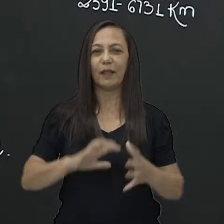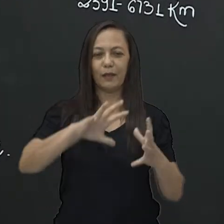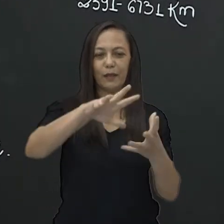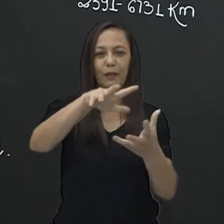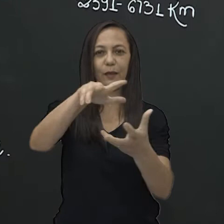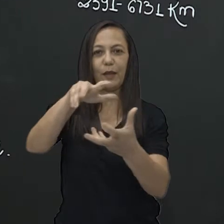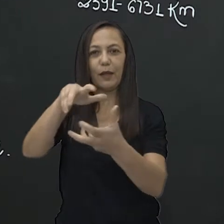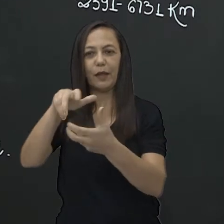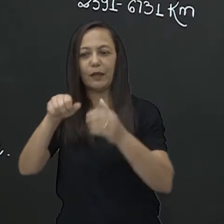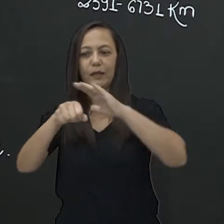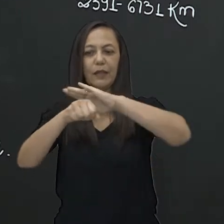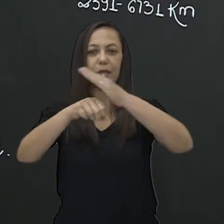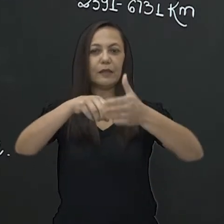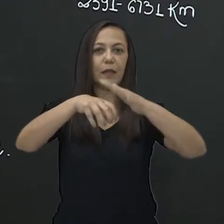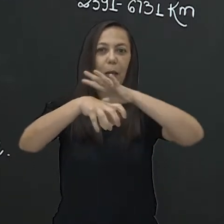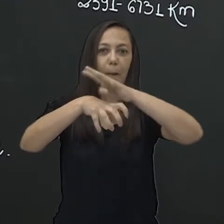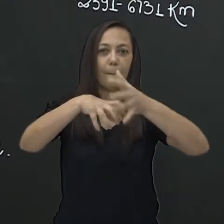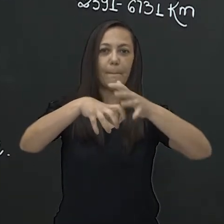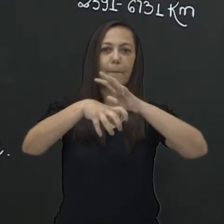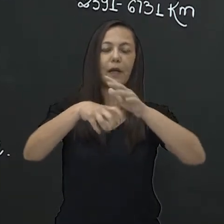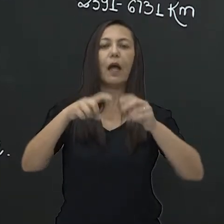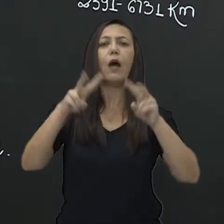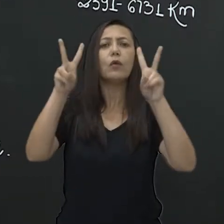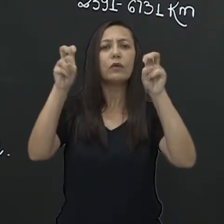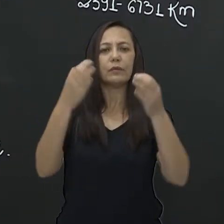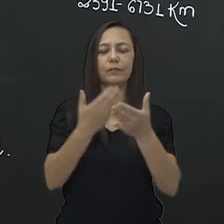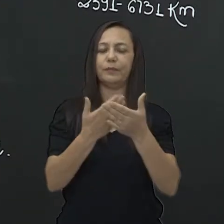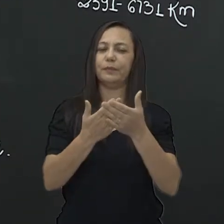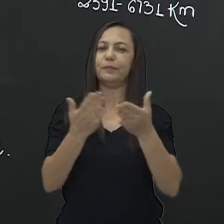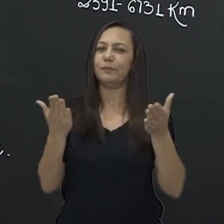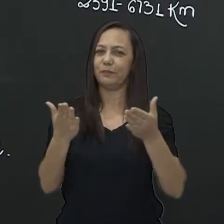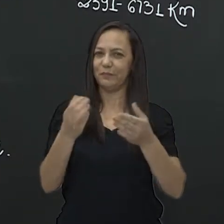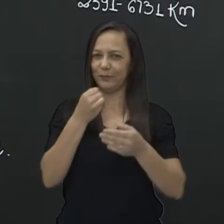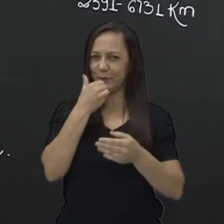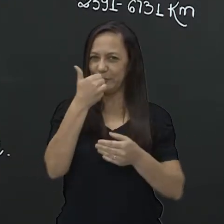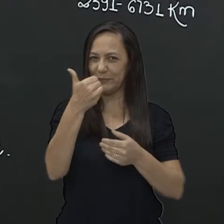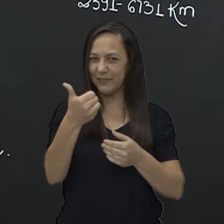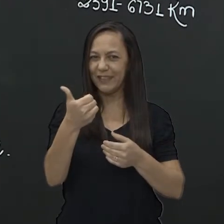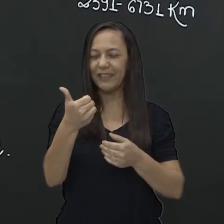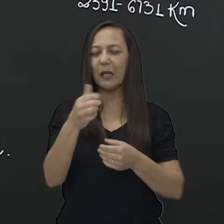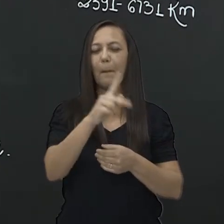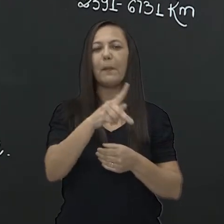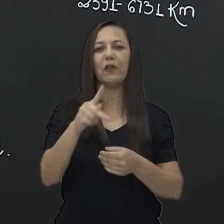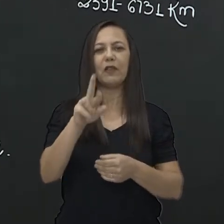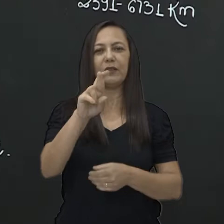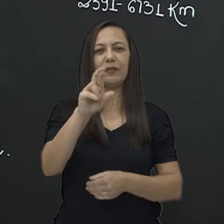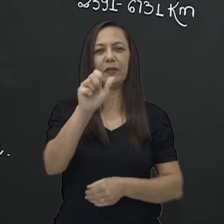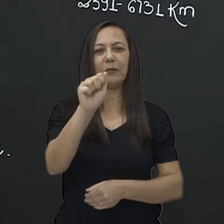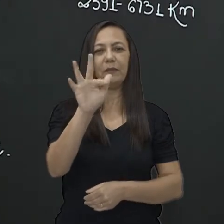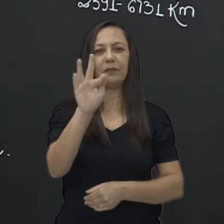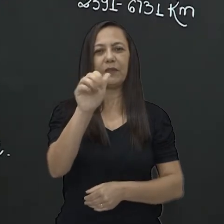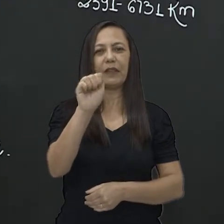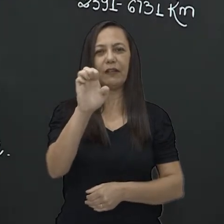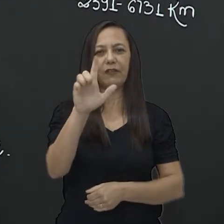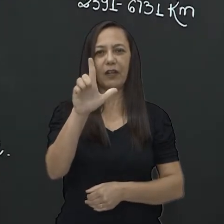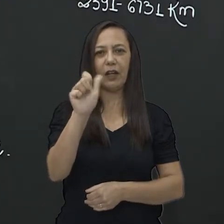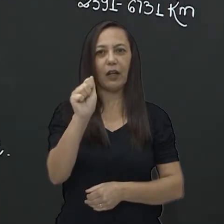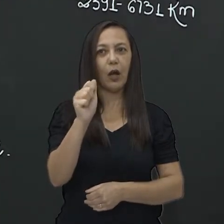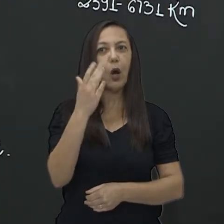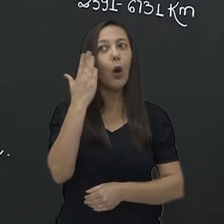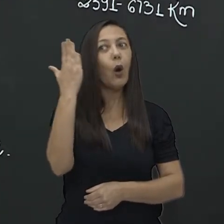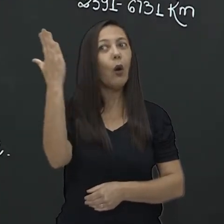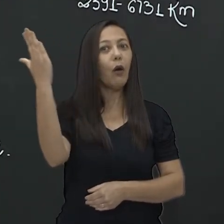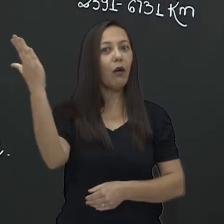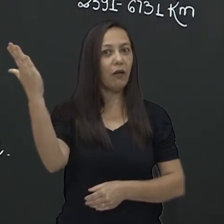terra e suas camadas. Esse é o tema da nossa aula de hoje. Tudo bem com você? Eu sou a professora Rafaela e dá uma olhada